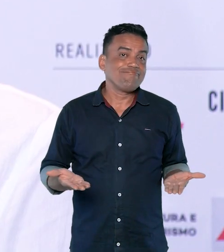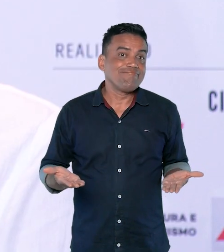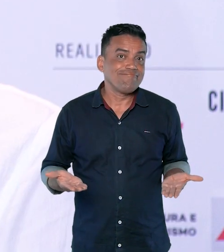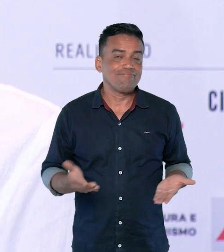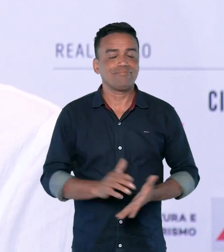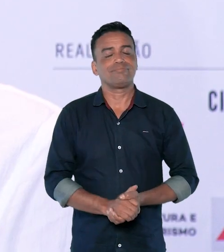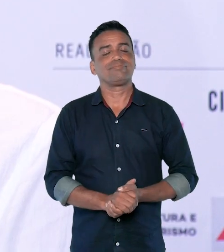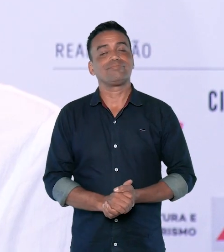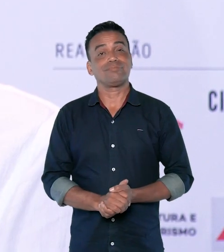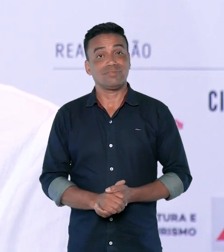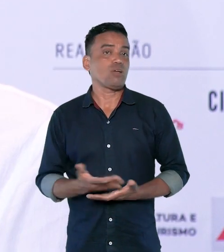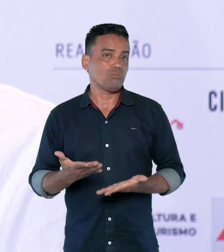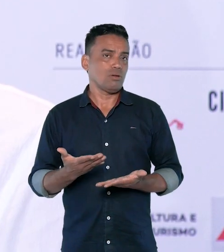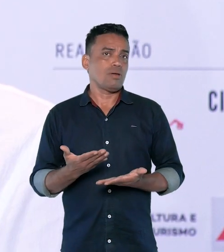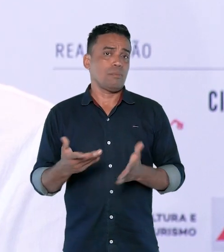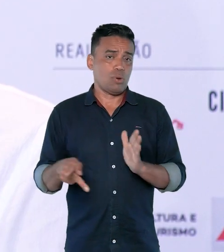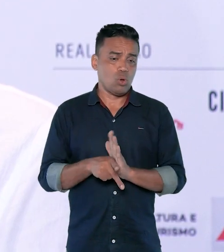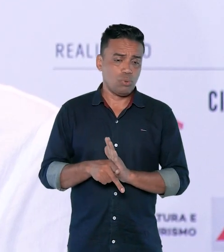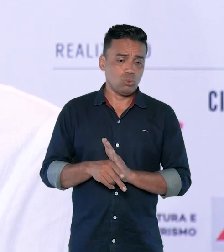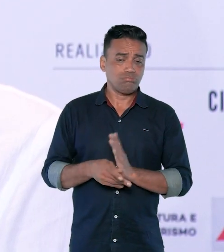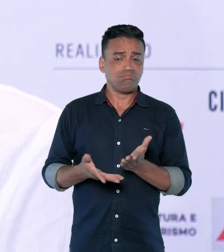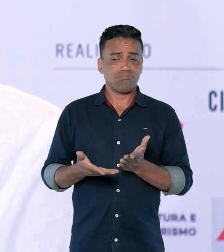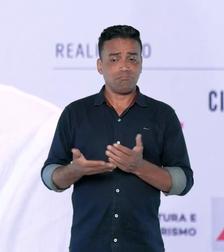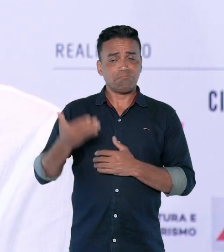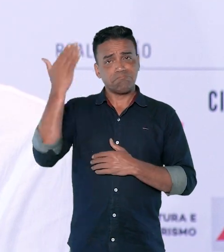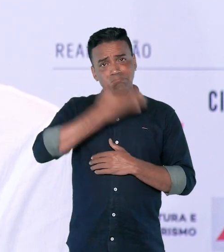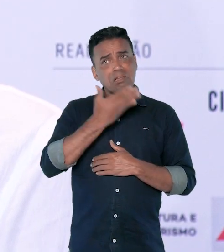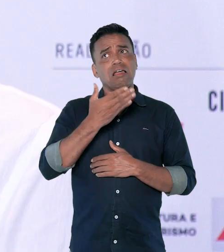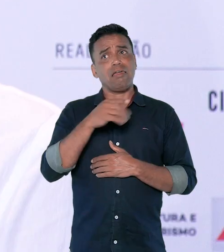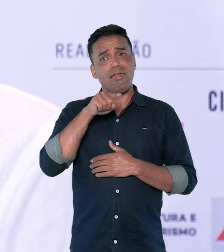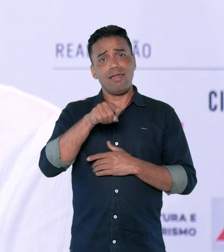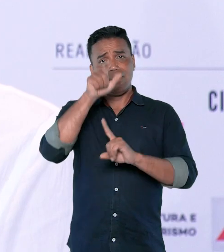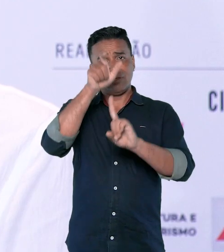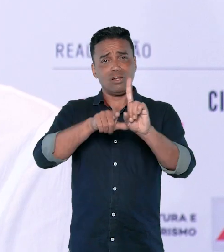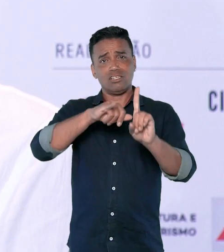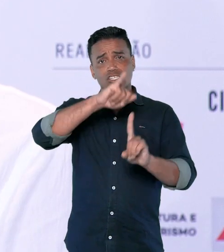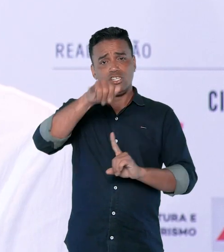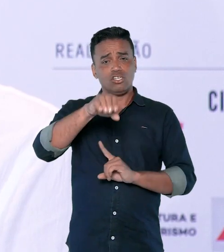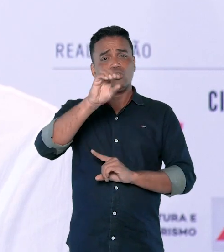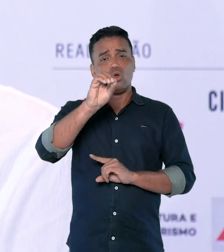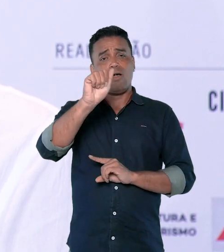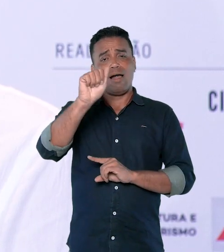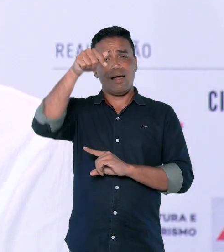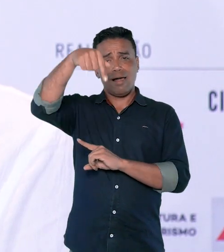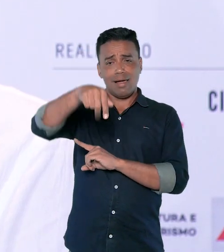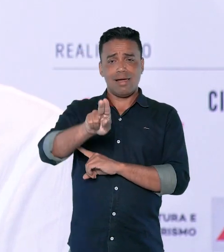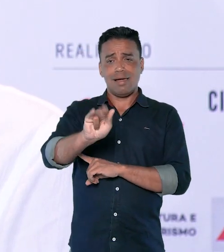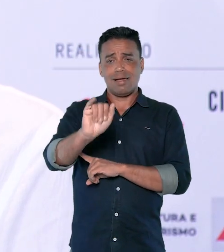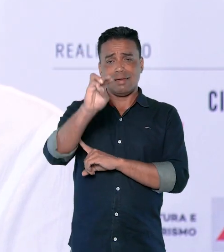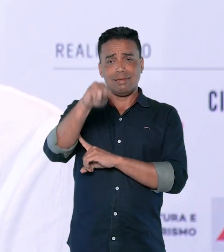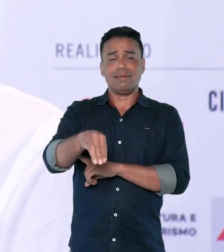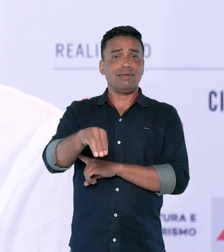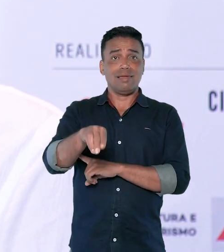E o fato de ele não ir procurar um emprego